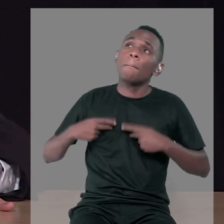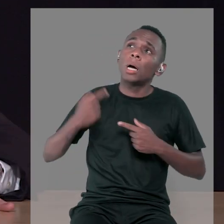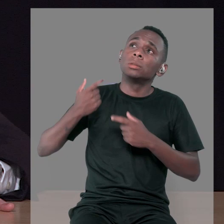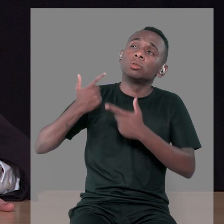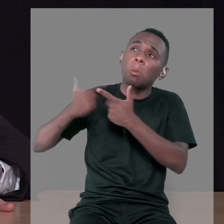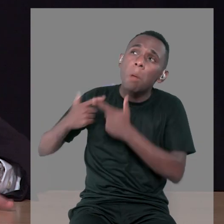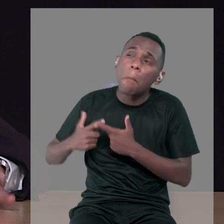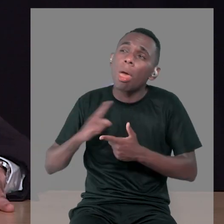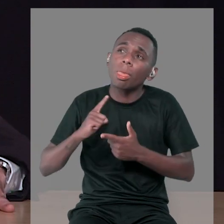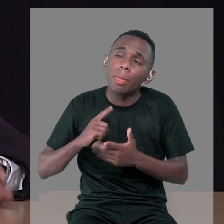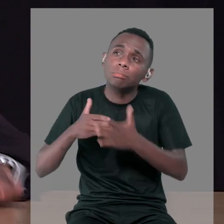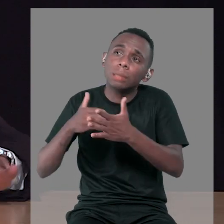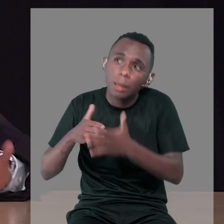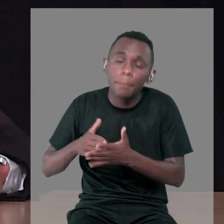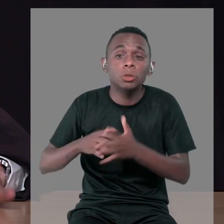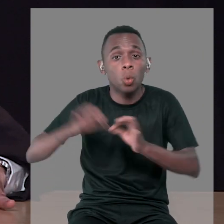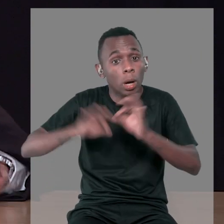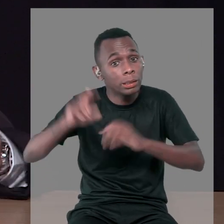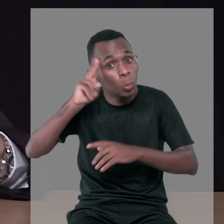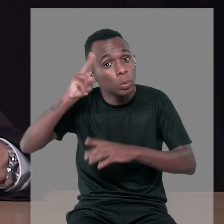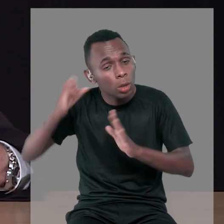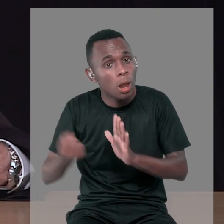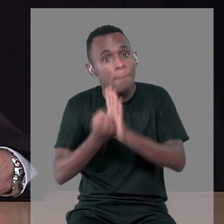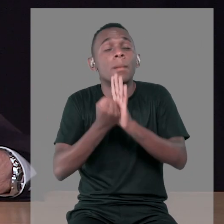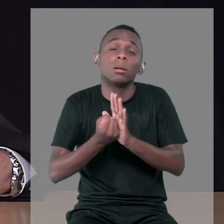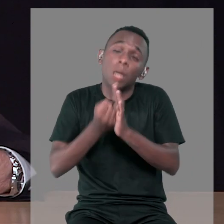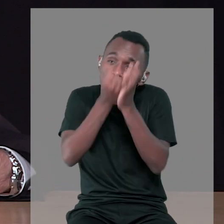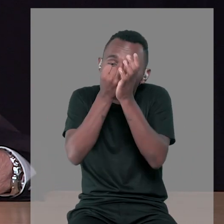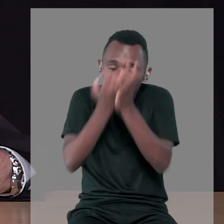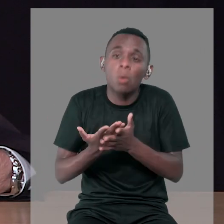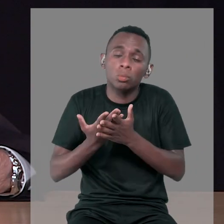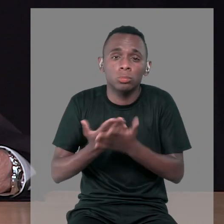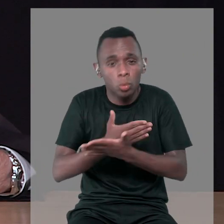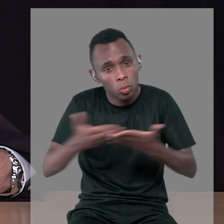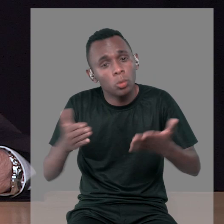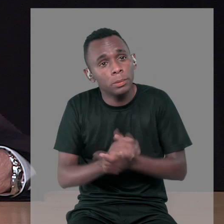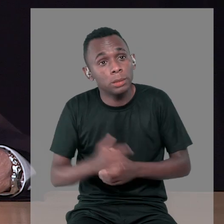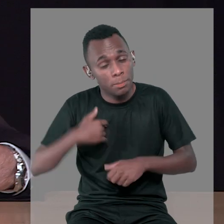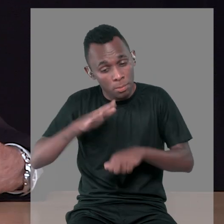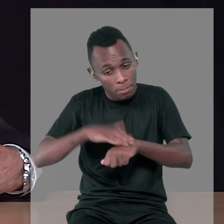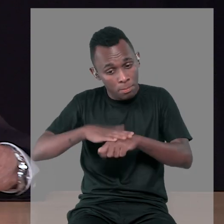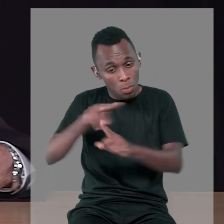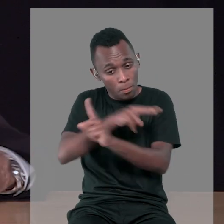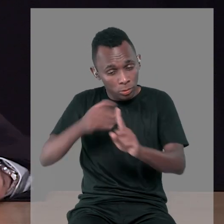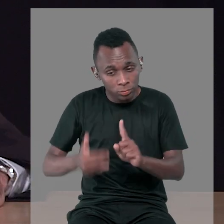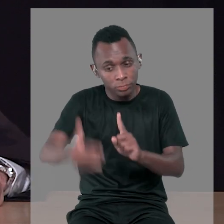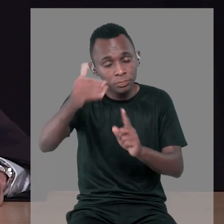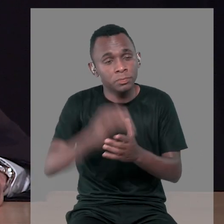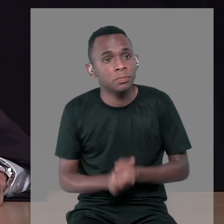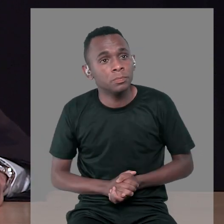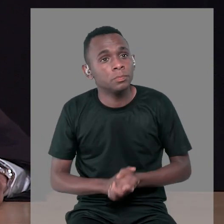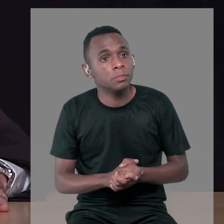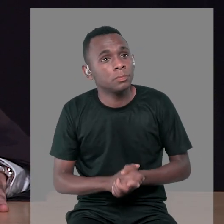a história na sua realidade, seja um bom ponto de partida. Pelo menos é o meu ponto de partida. Né? E é contestável?